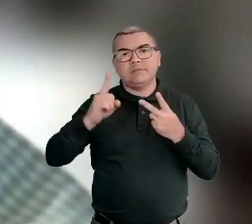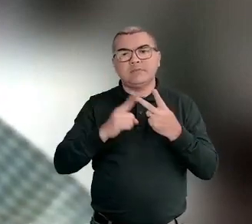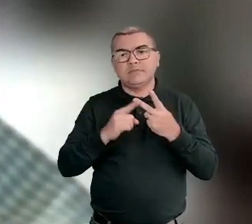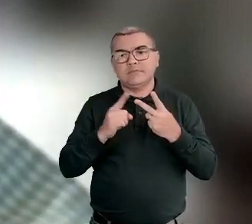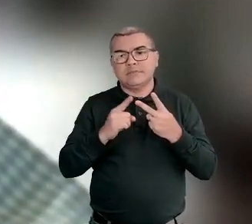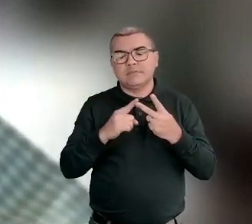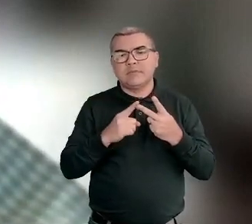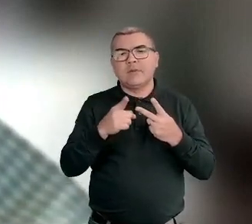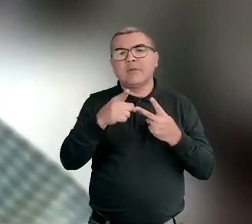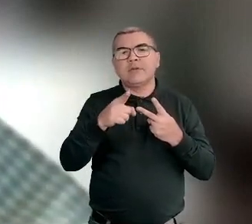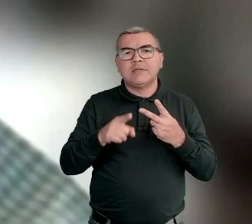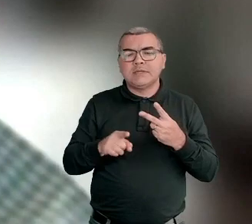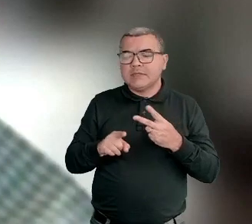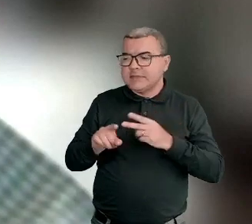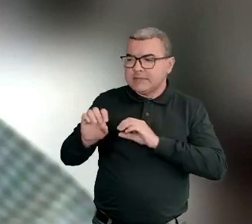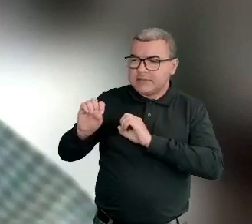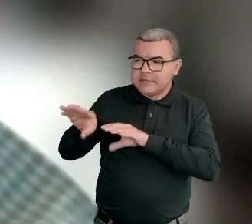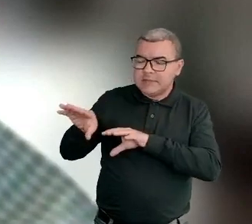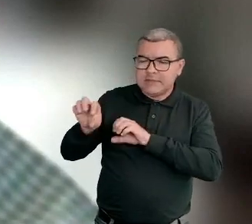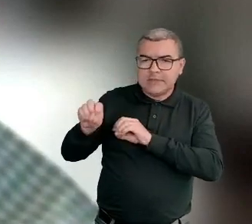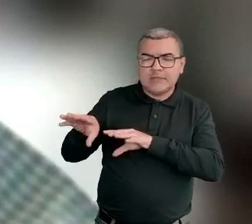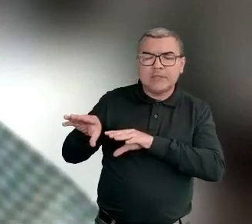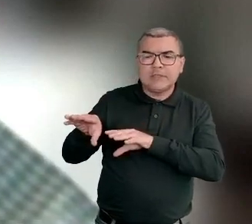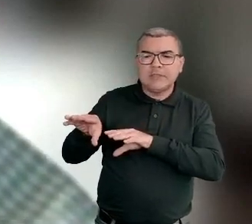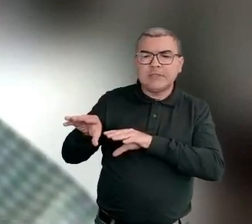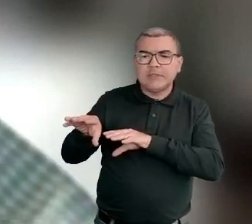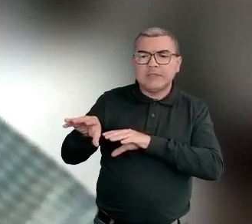coisa é a questão do ensino.